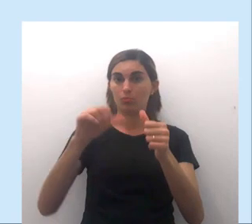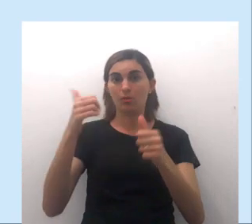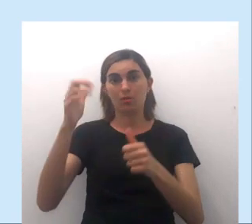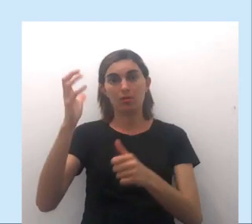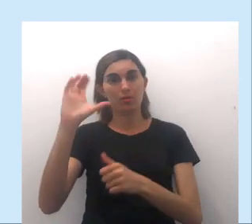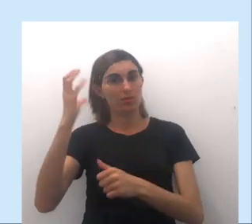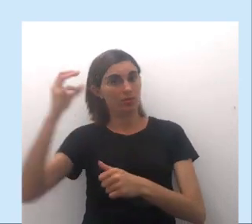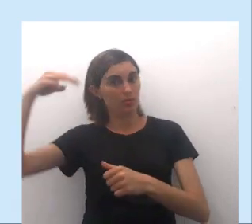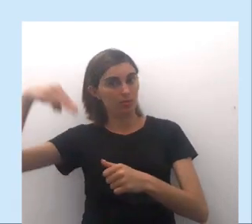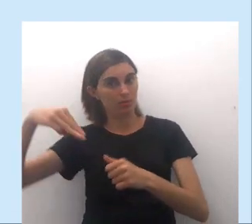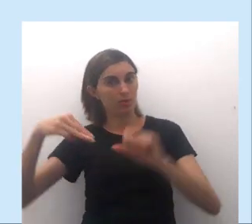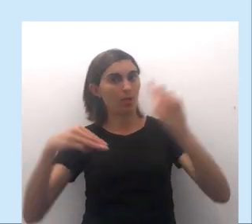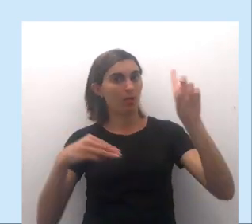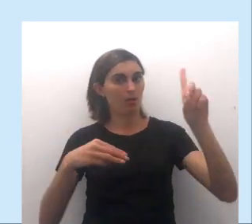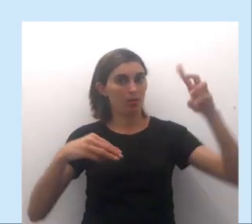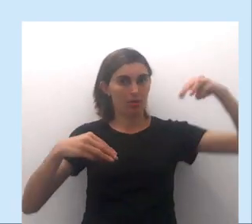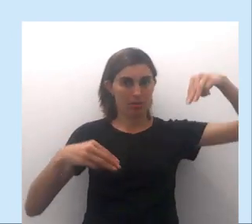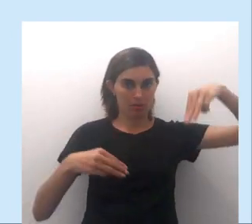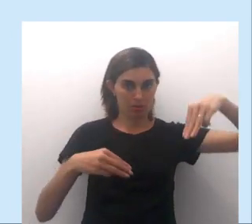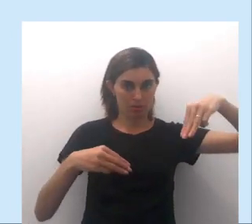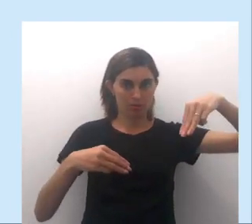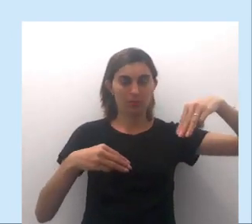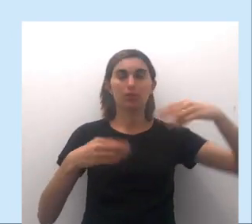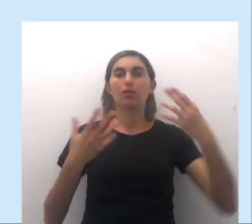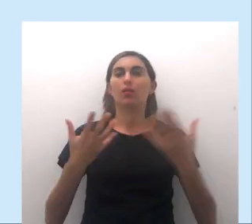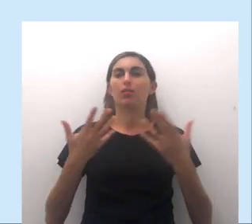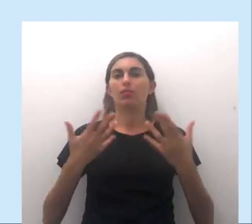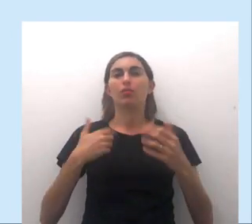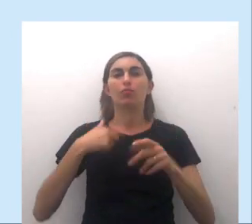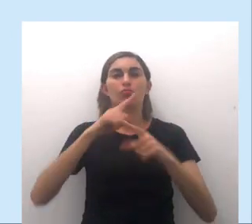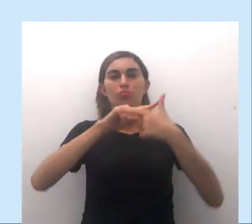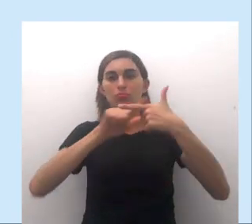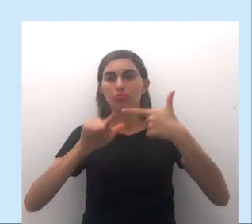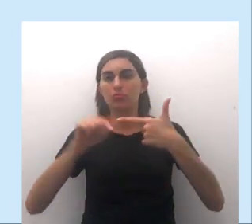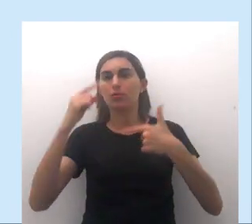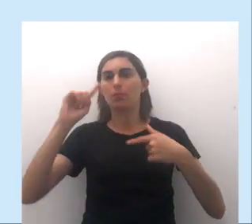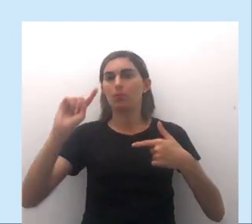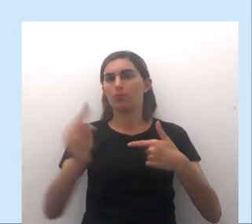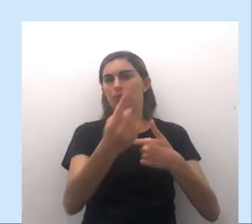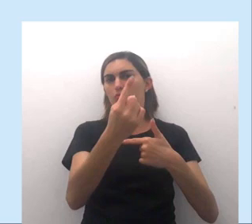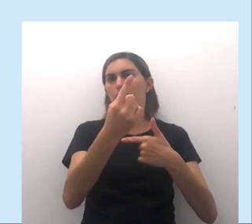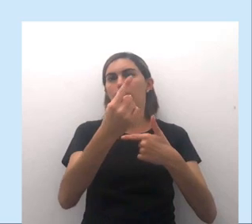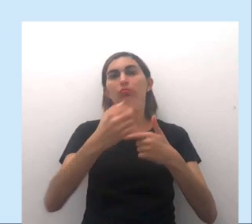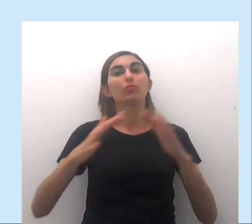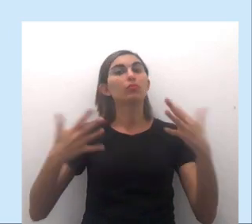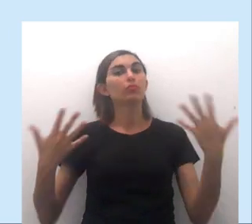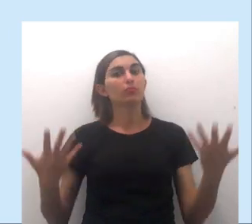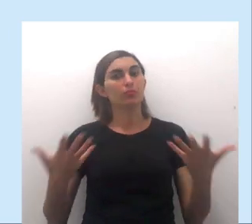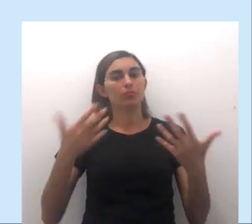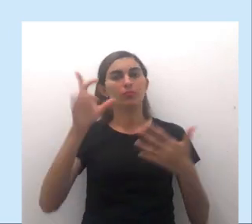de centímetro cúbico para decímetro cúbico, eu divido por 1000. Então,